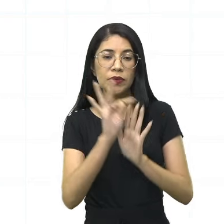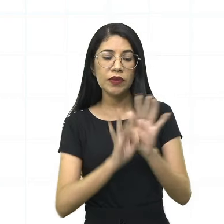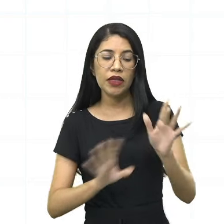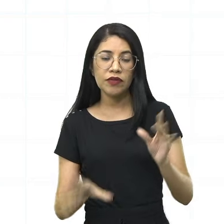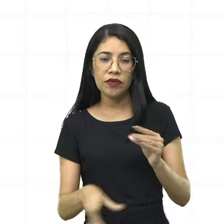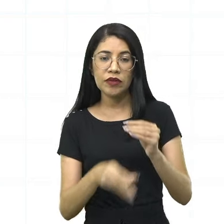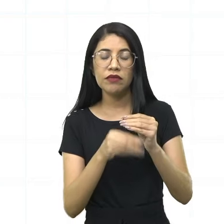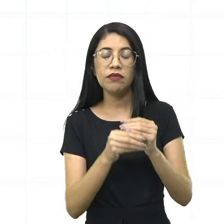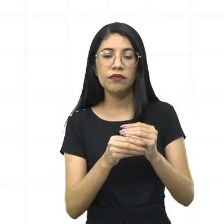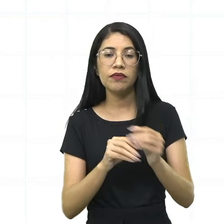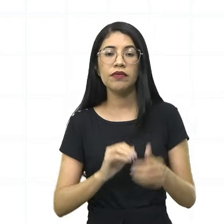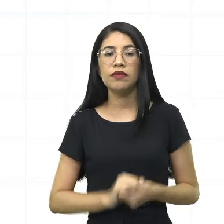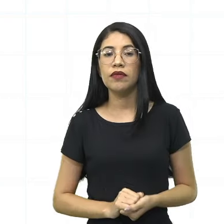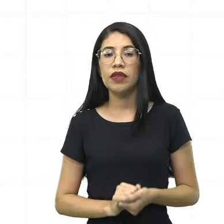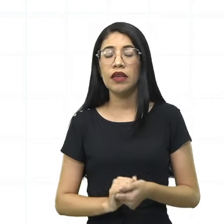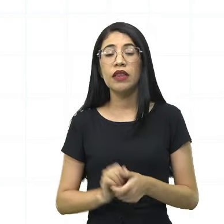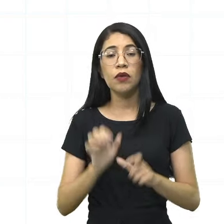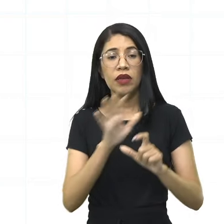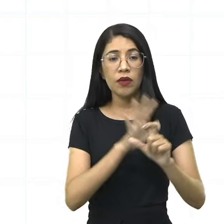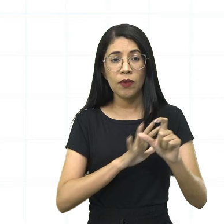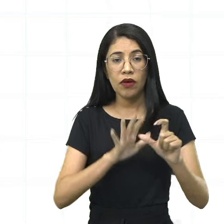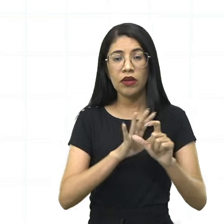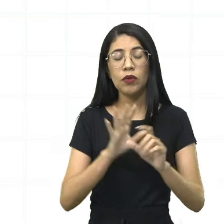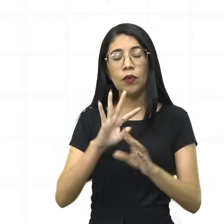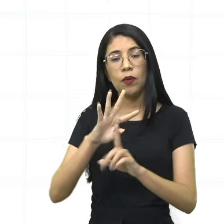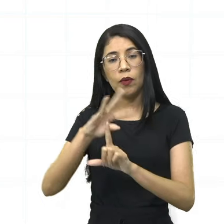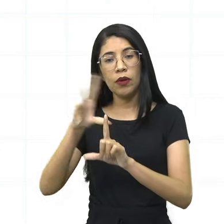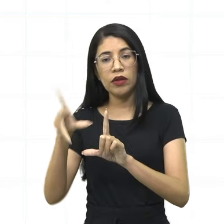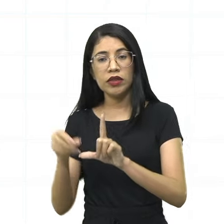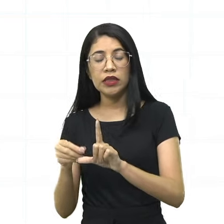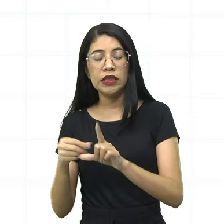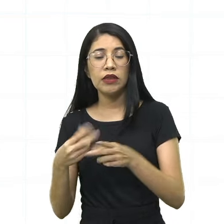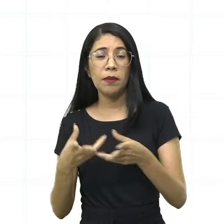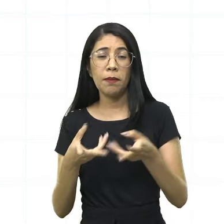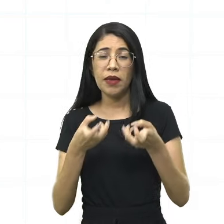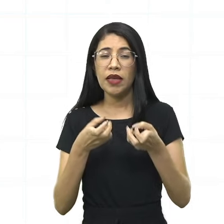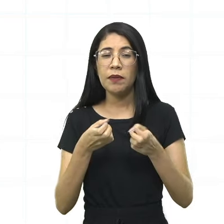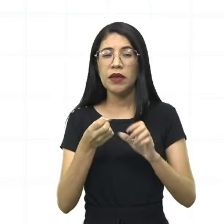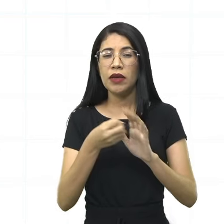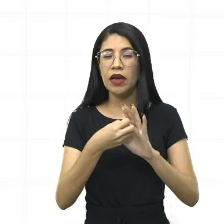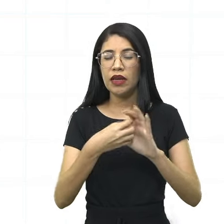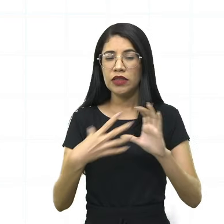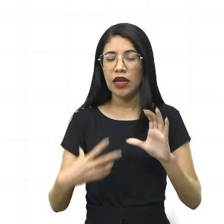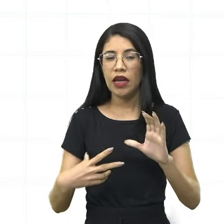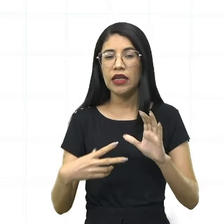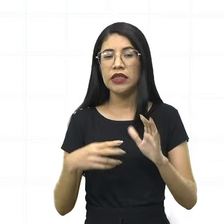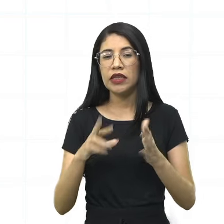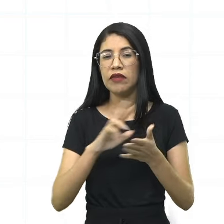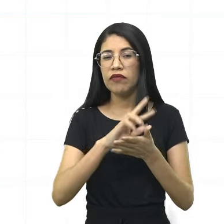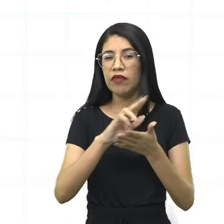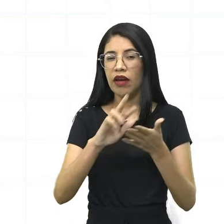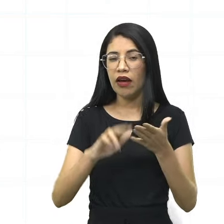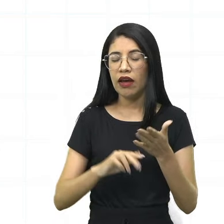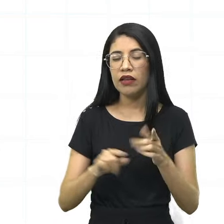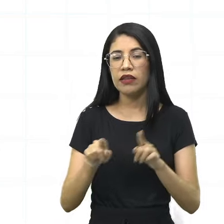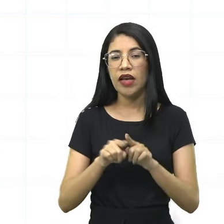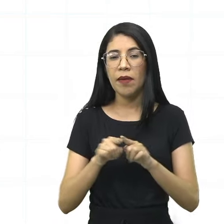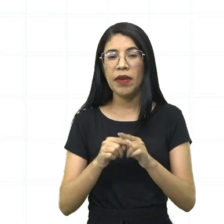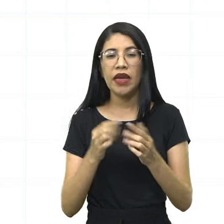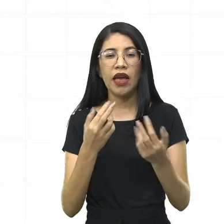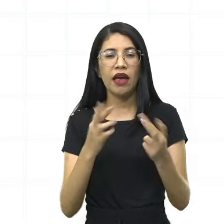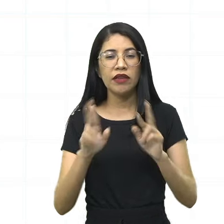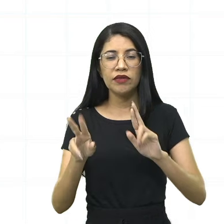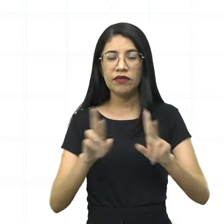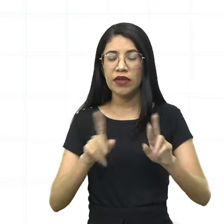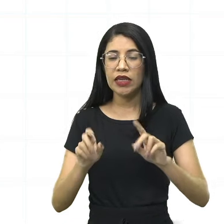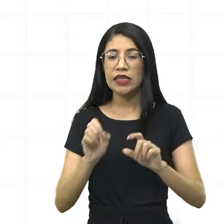vou ter, então, o cartoon ou a charge. Você observando as características, né, a diferença entre elas, você percebe se é um